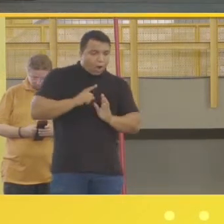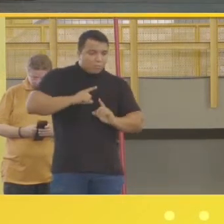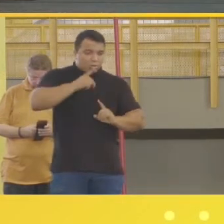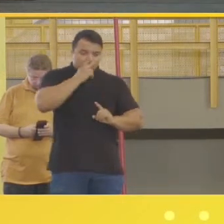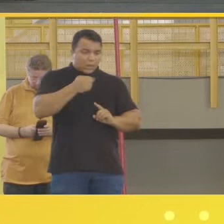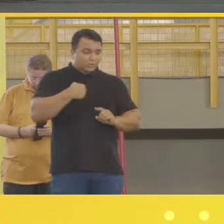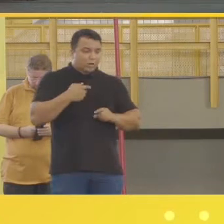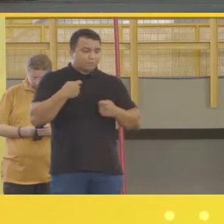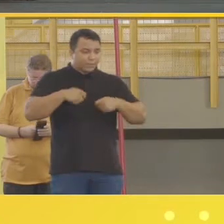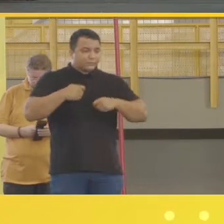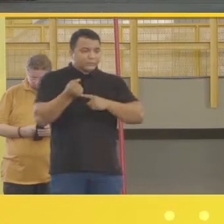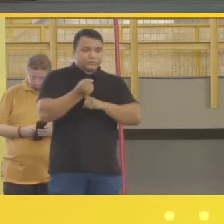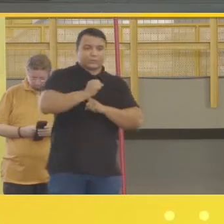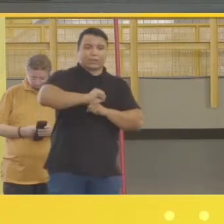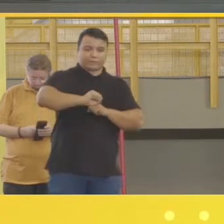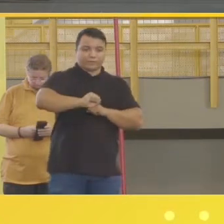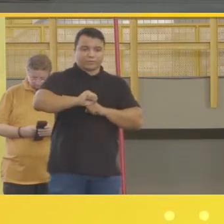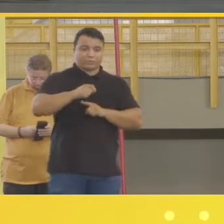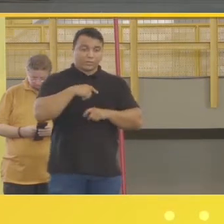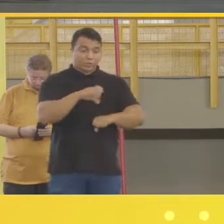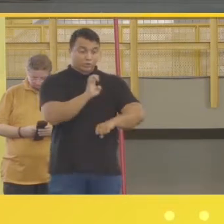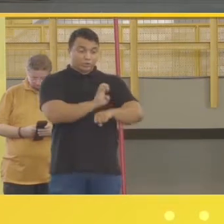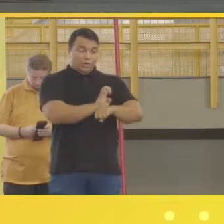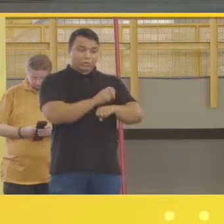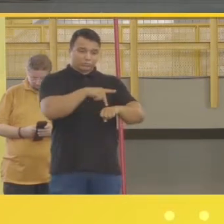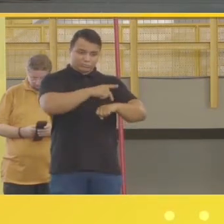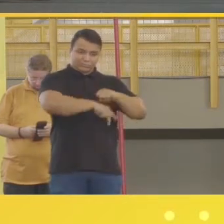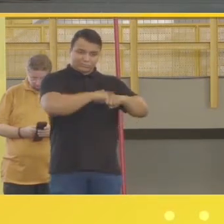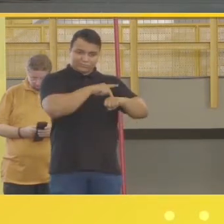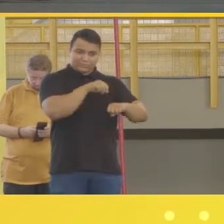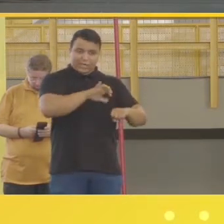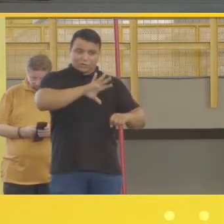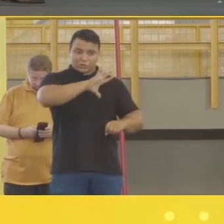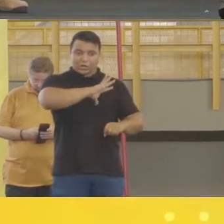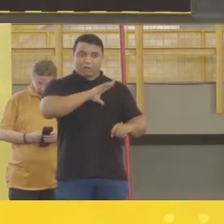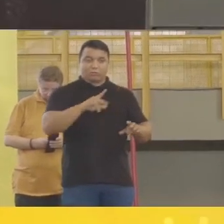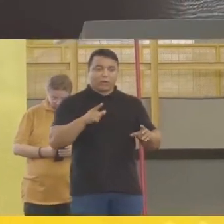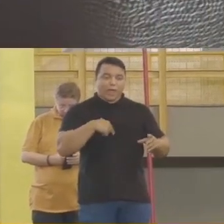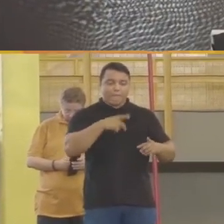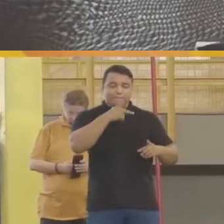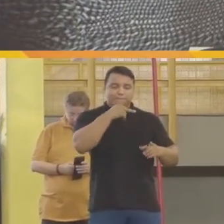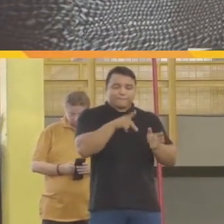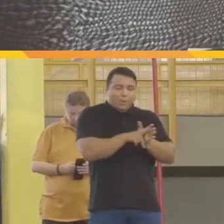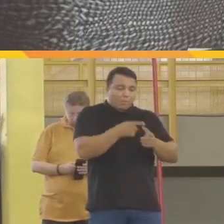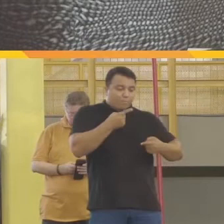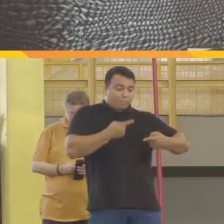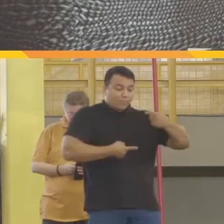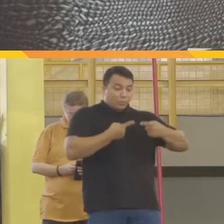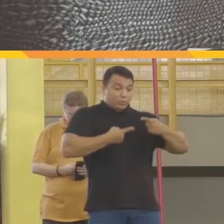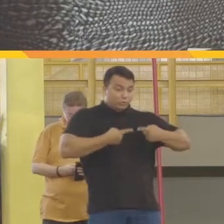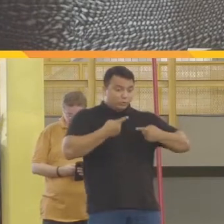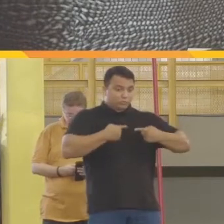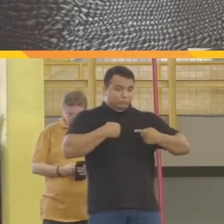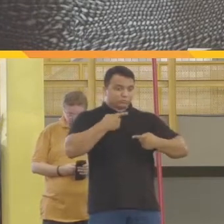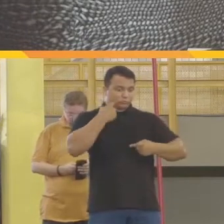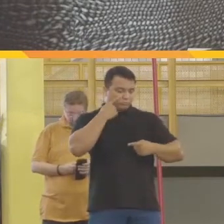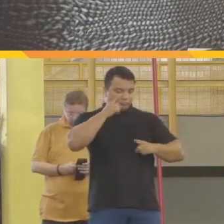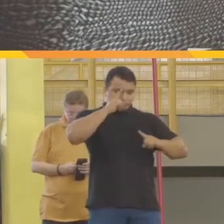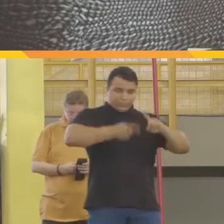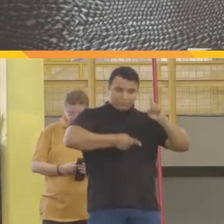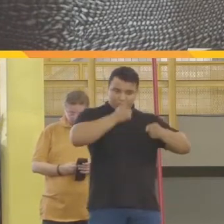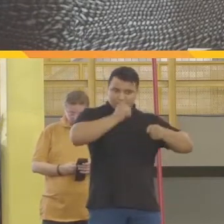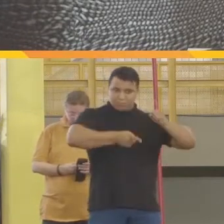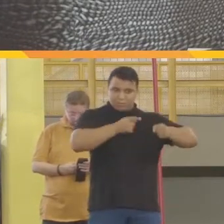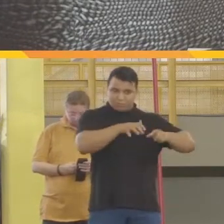sobre a formação do Estado Nacional é falar sobre o domínio político que o Estado brasileiro